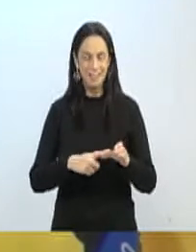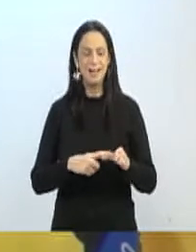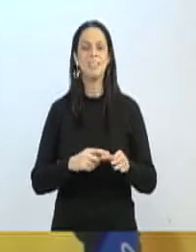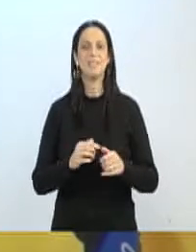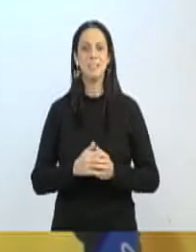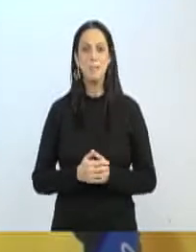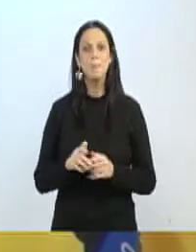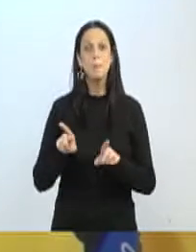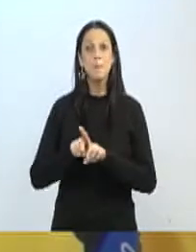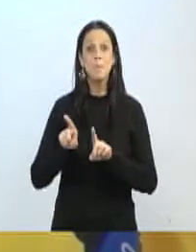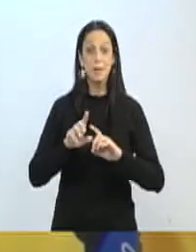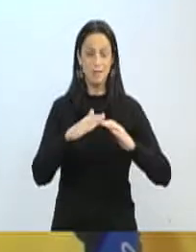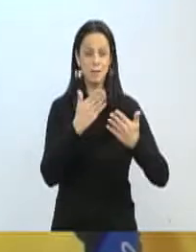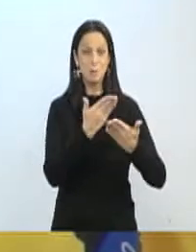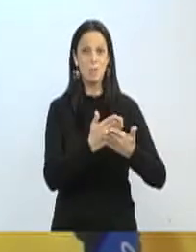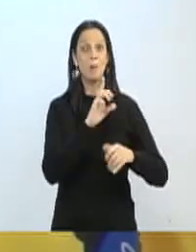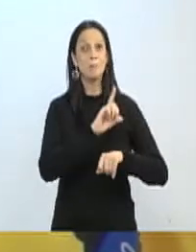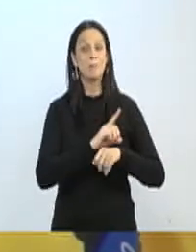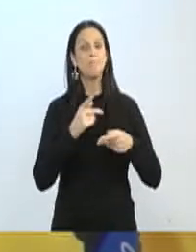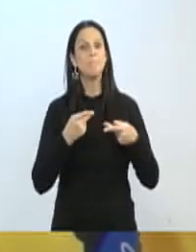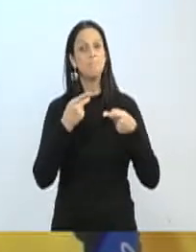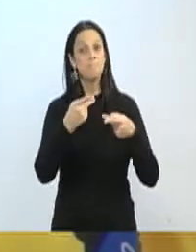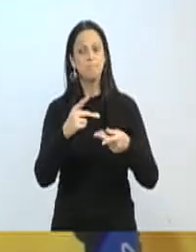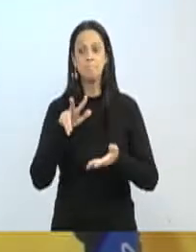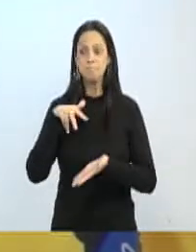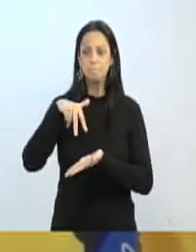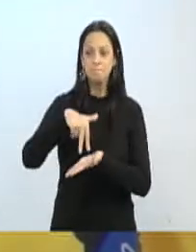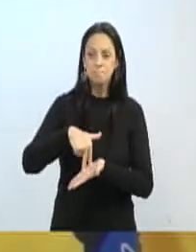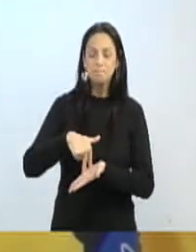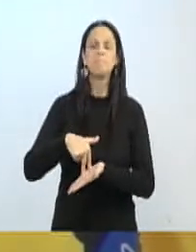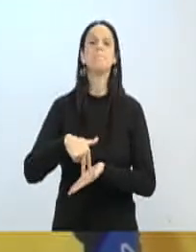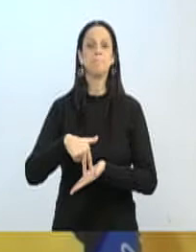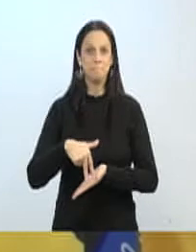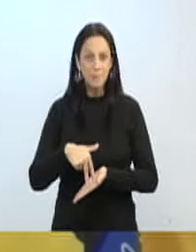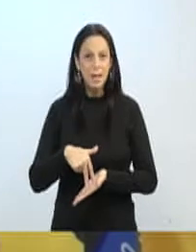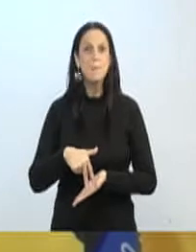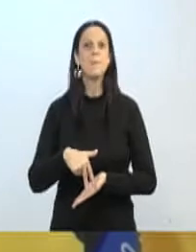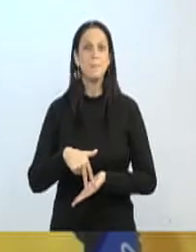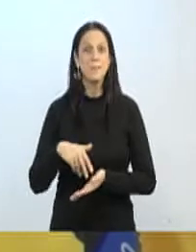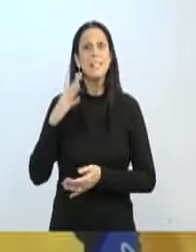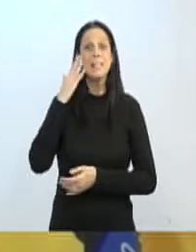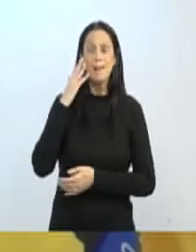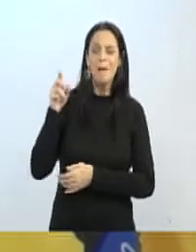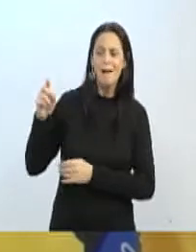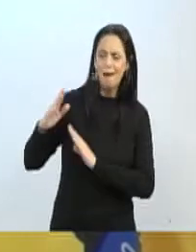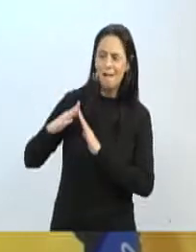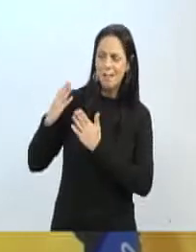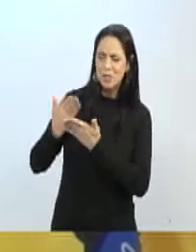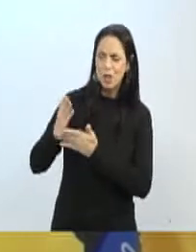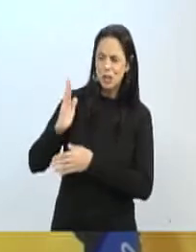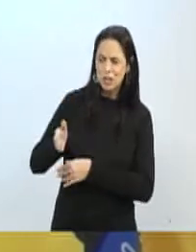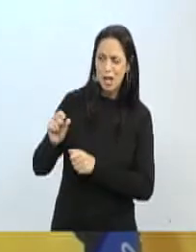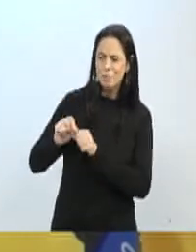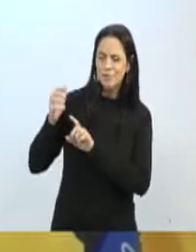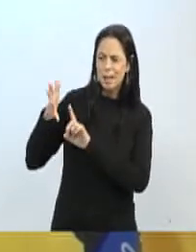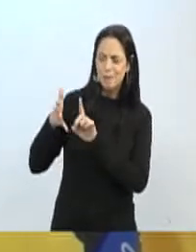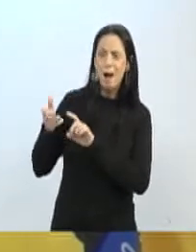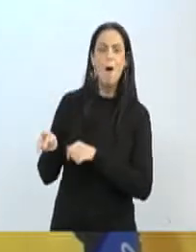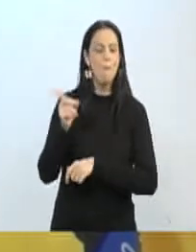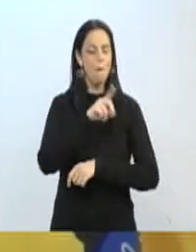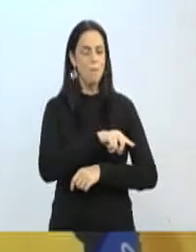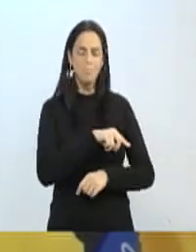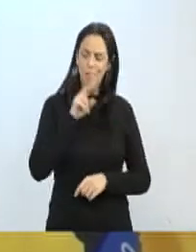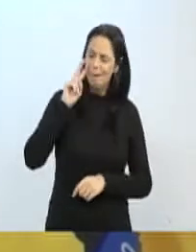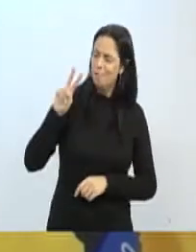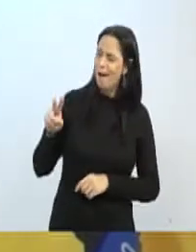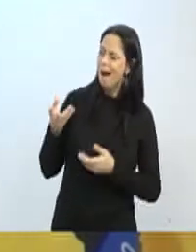os diretores convidavam a gente para ir nas escolas quando ficavam sabendo de uma escola e já convidava a gente para ir para outra e